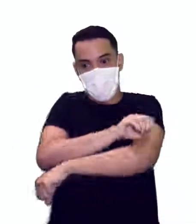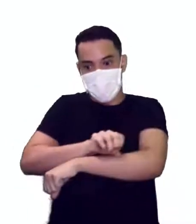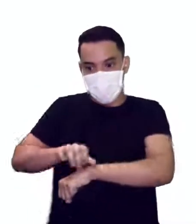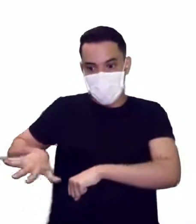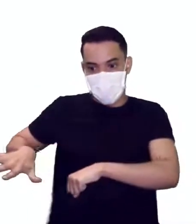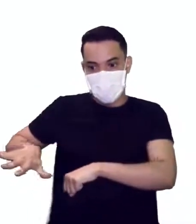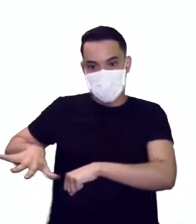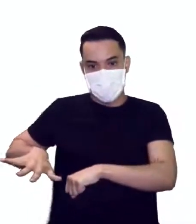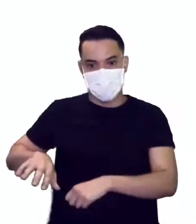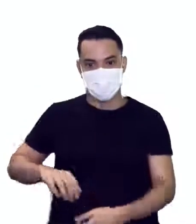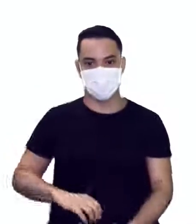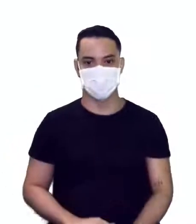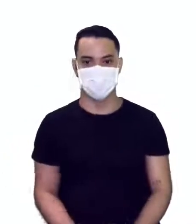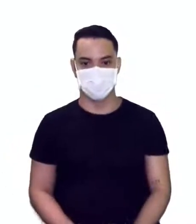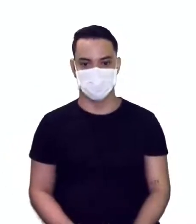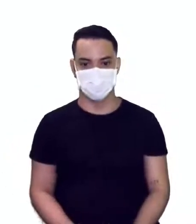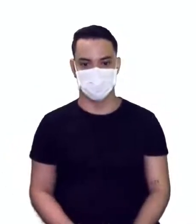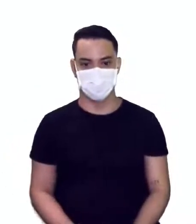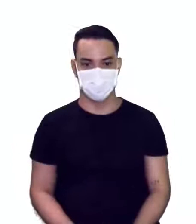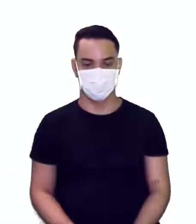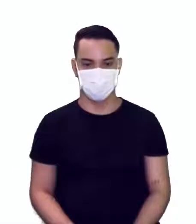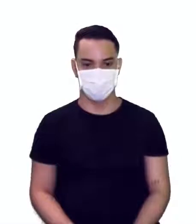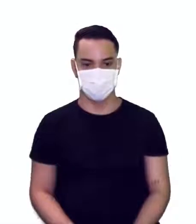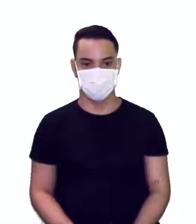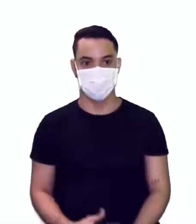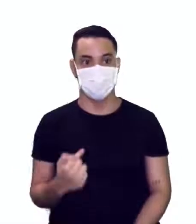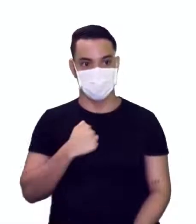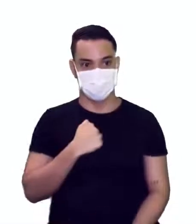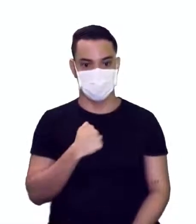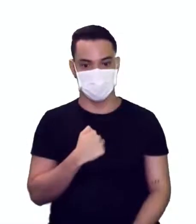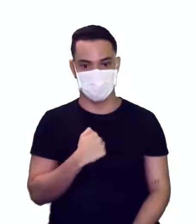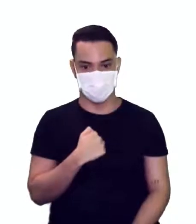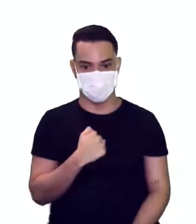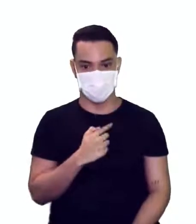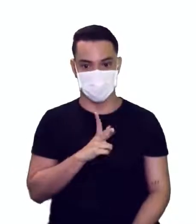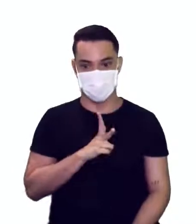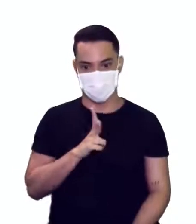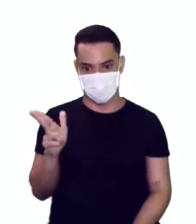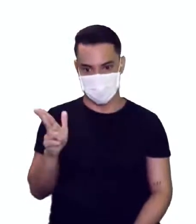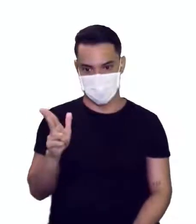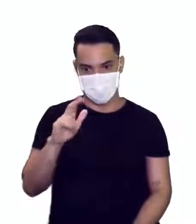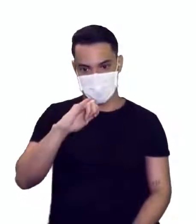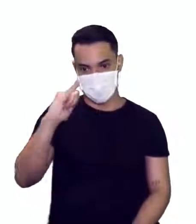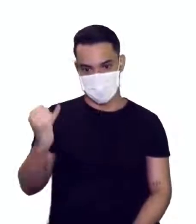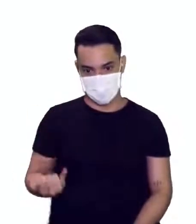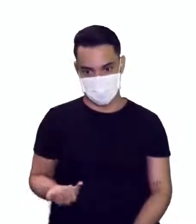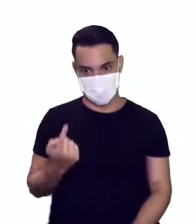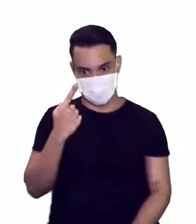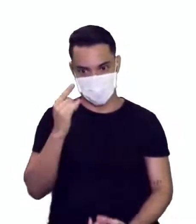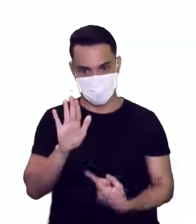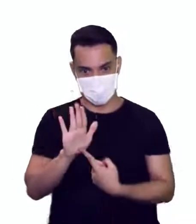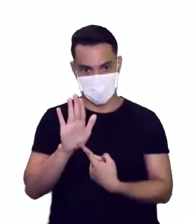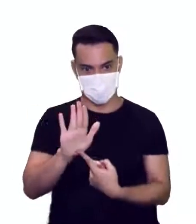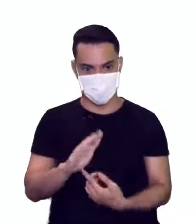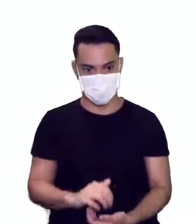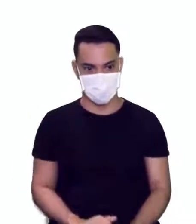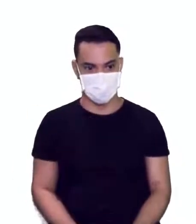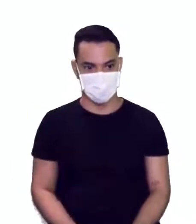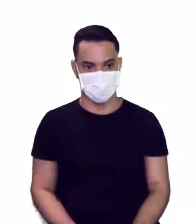embora. Eu vou afastar, eu vou cortar o fio, ok? Deixa eu mostrar para vocês aqui,